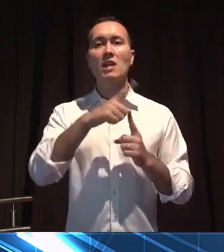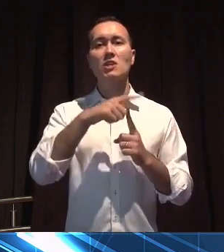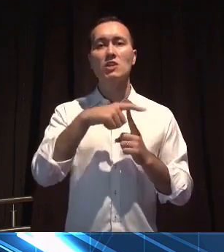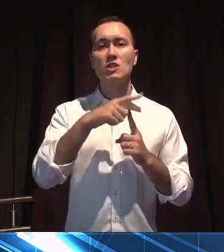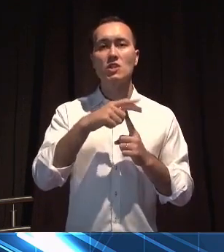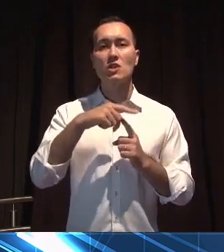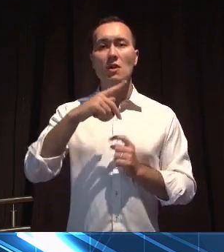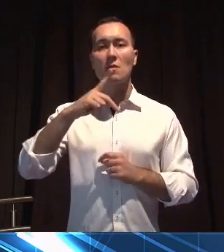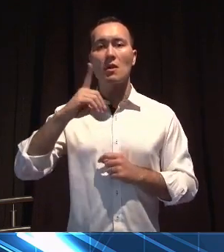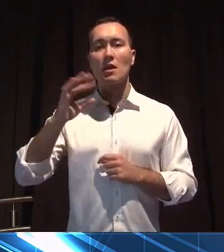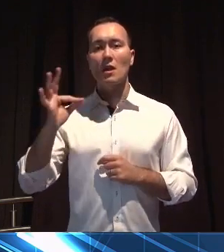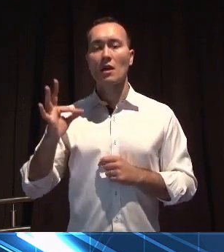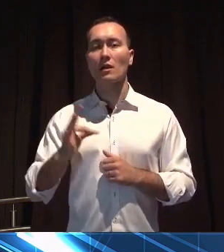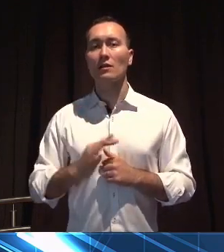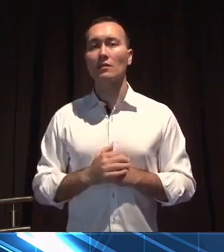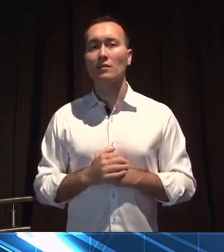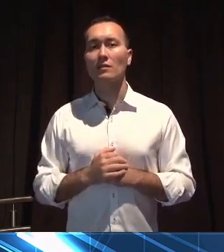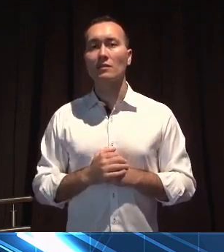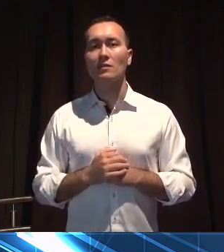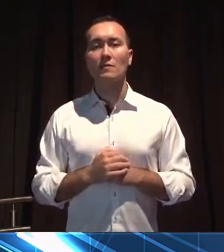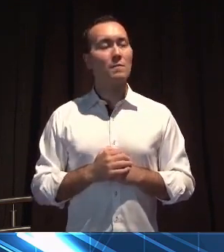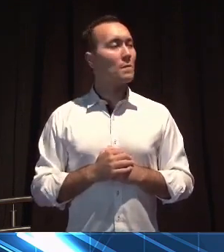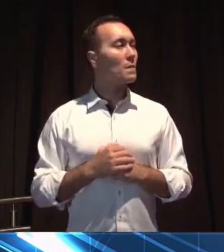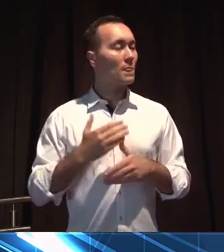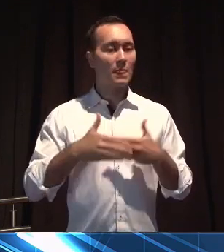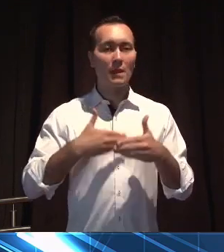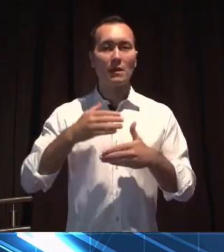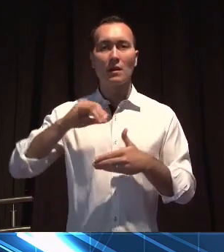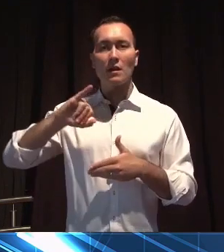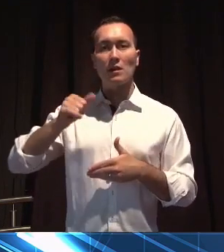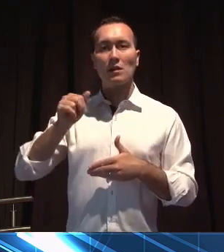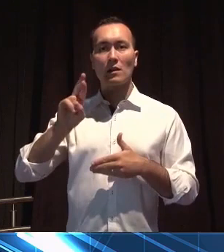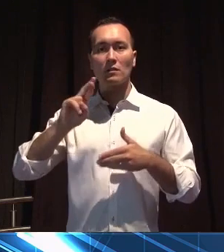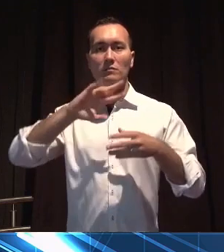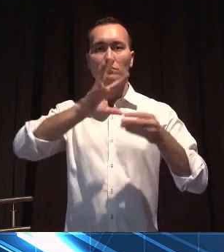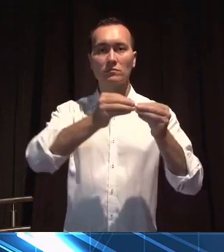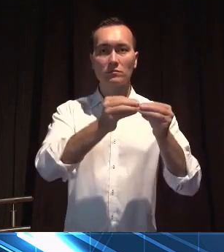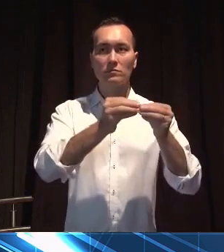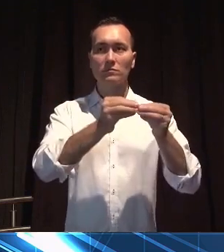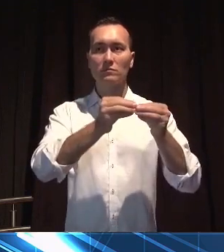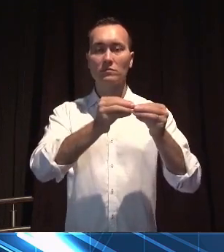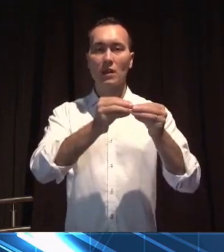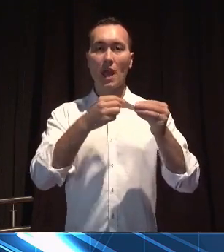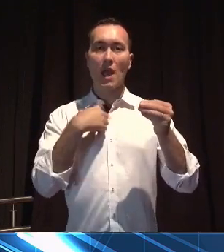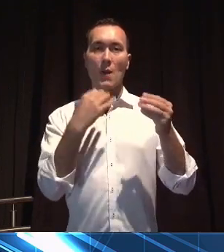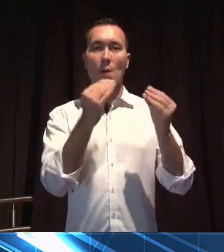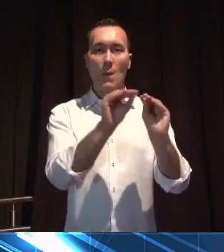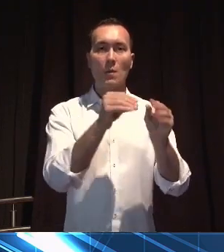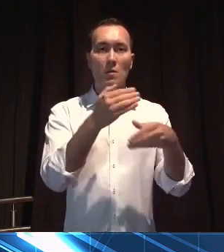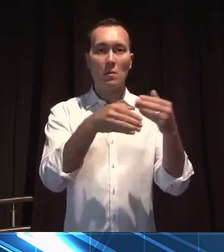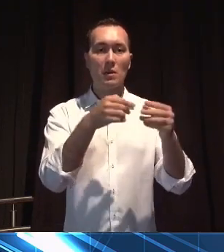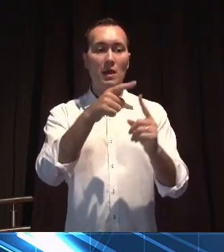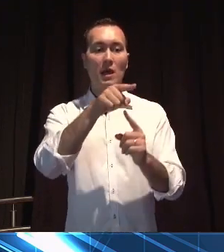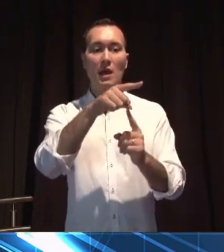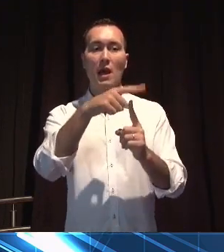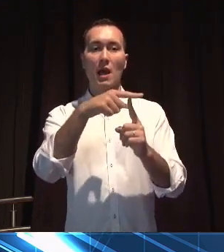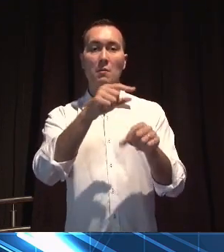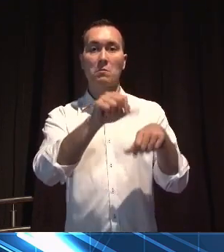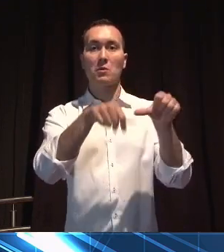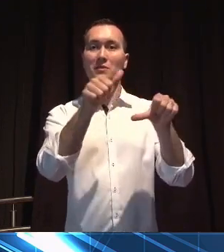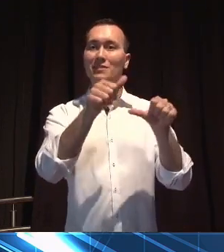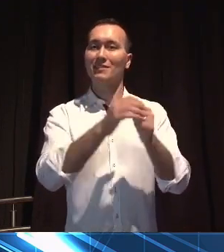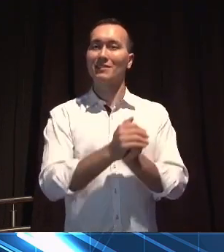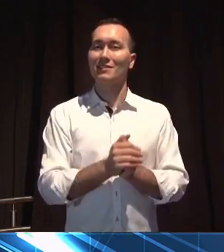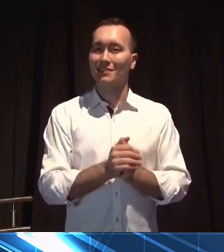de um jarro libbs lá né eu adicionar um jarro simples presença de um jarro modifica o estilo com o plugin eu